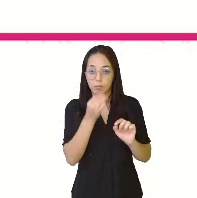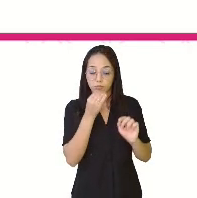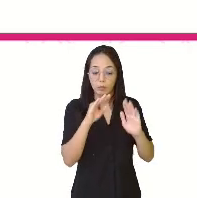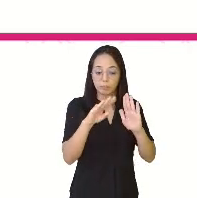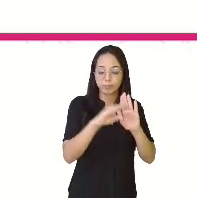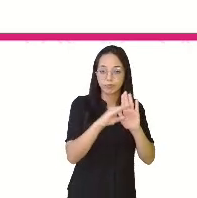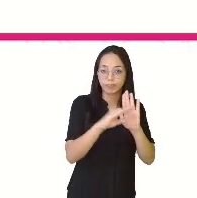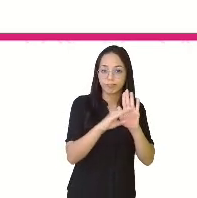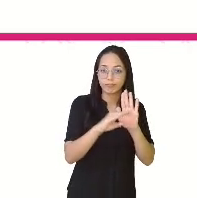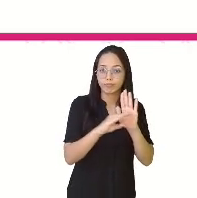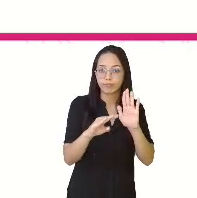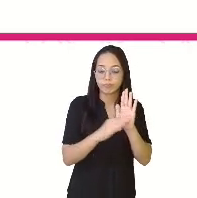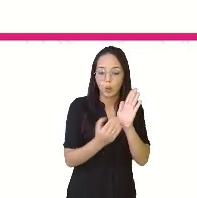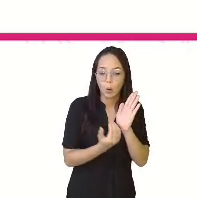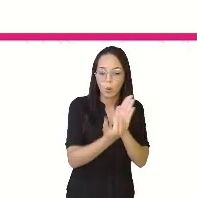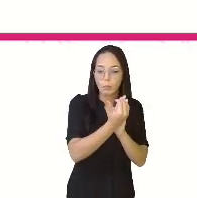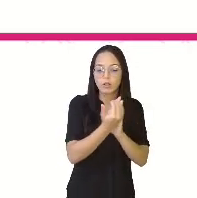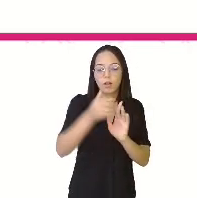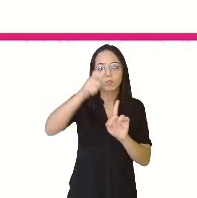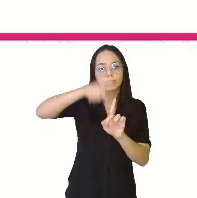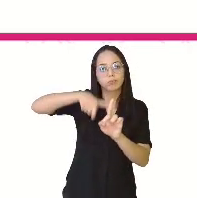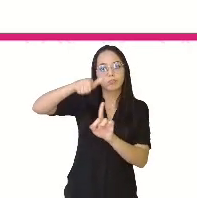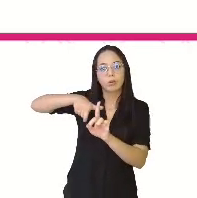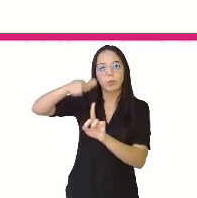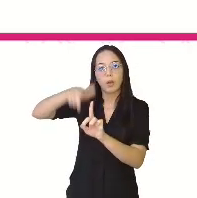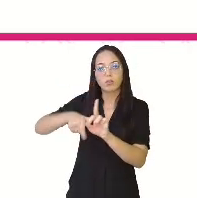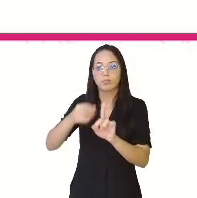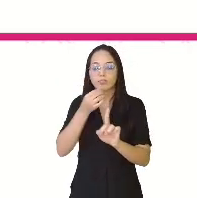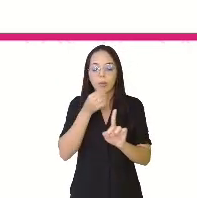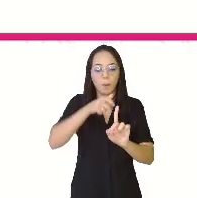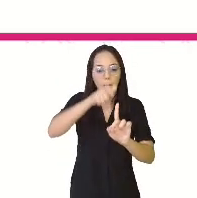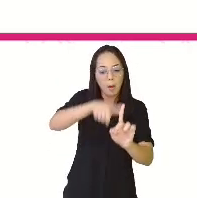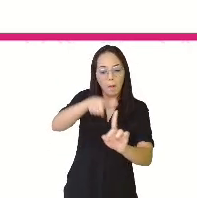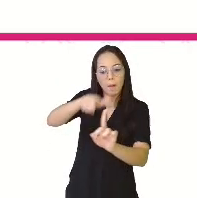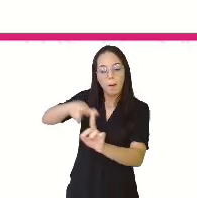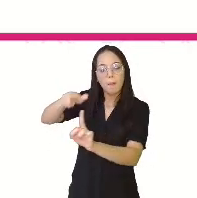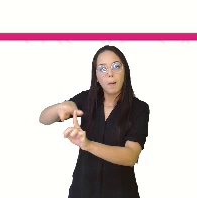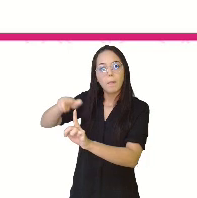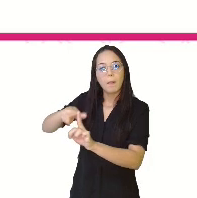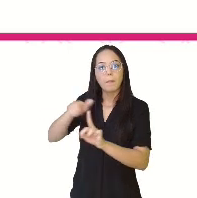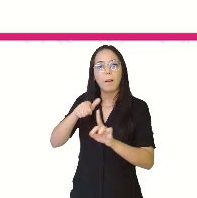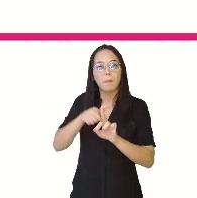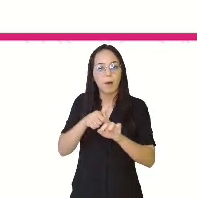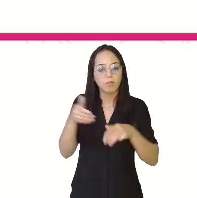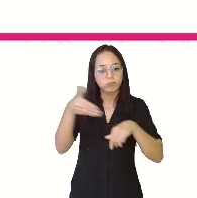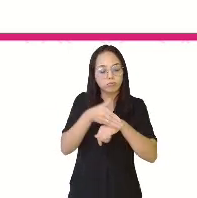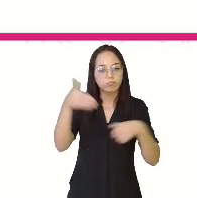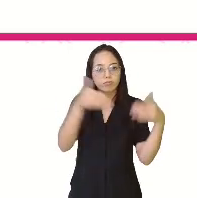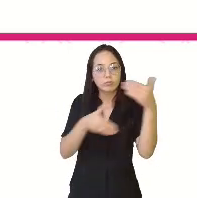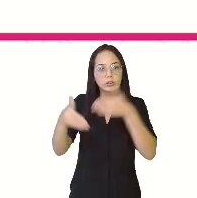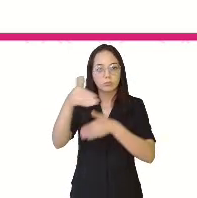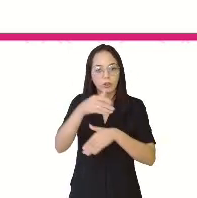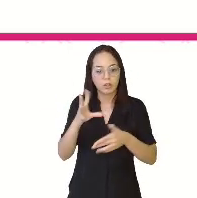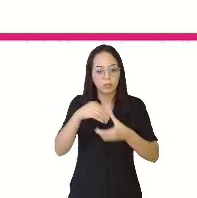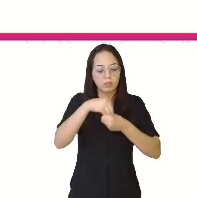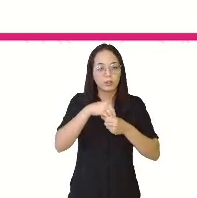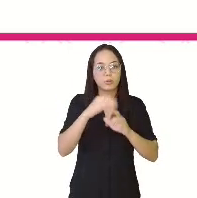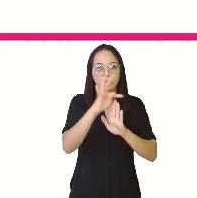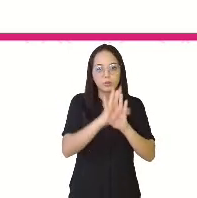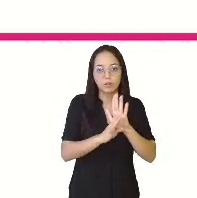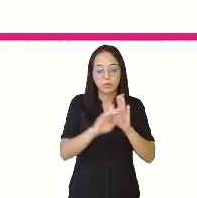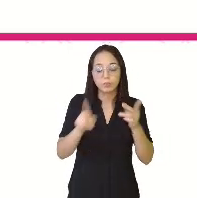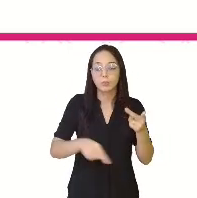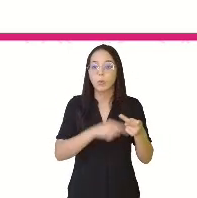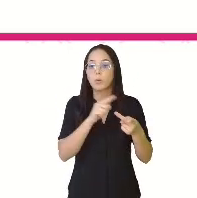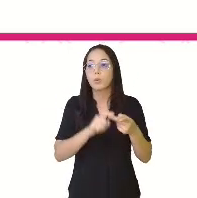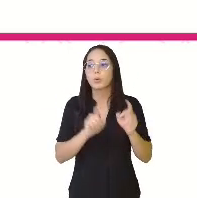listagem inicial das personagens. Cada personagem que participa daquele texto vai estar no texto secundário. Qual é o